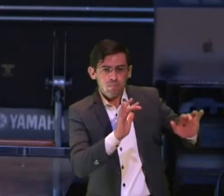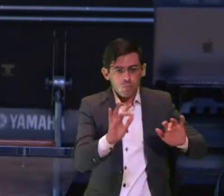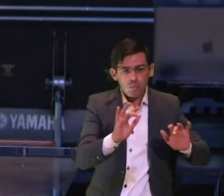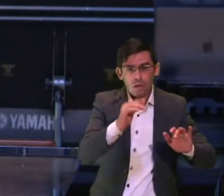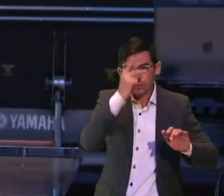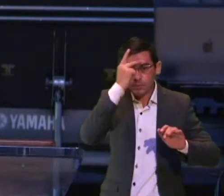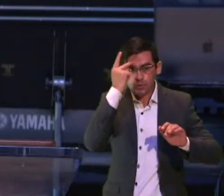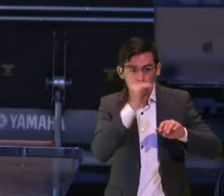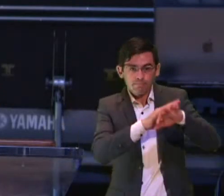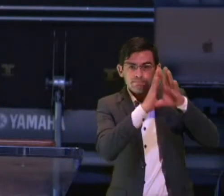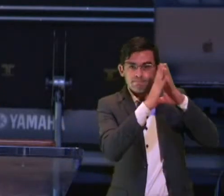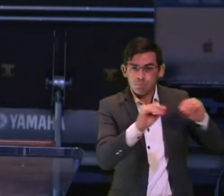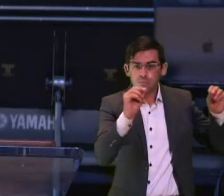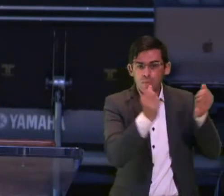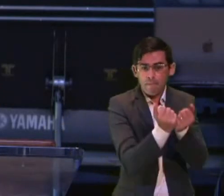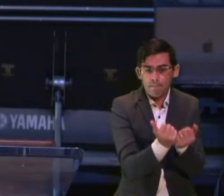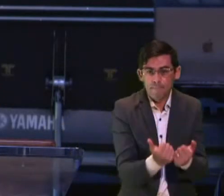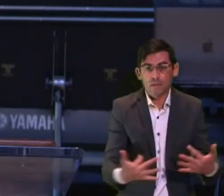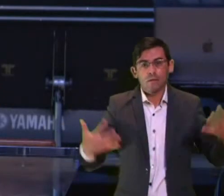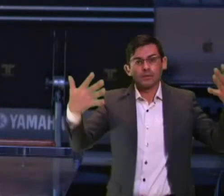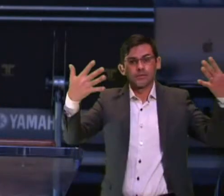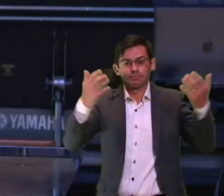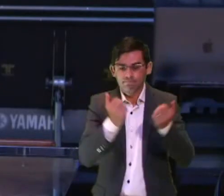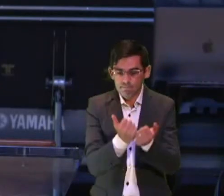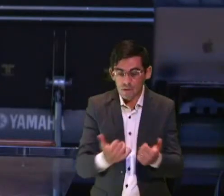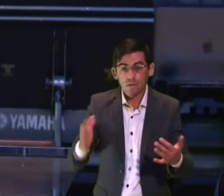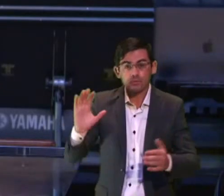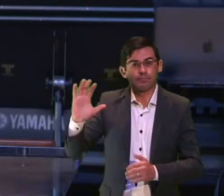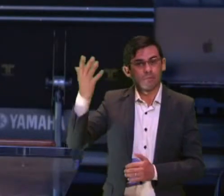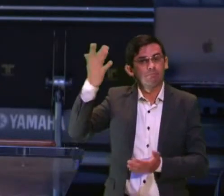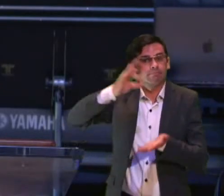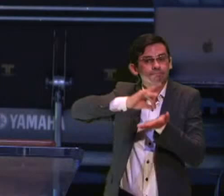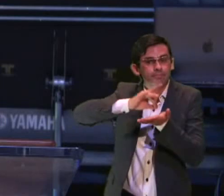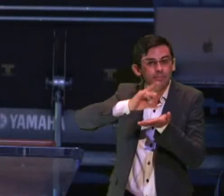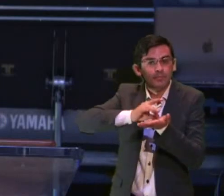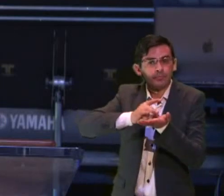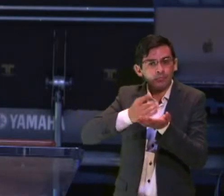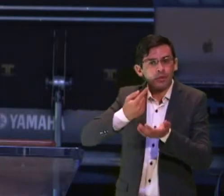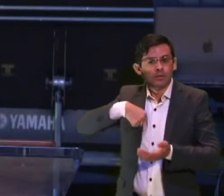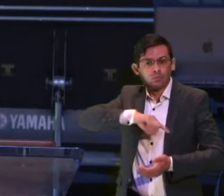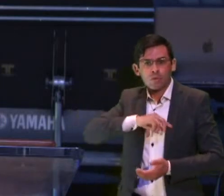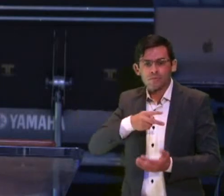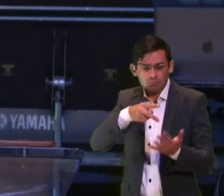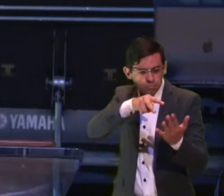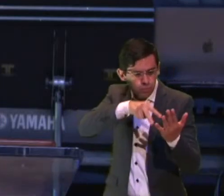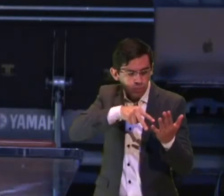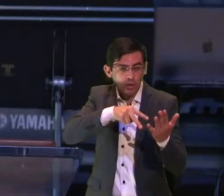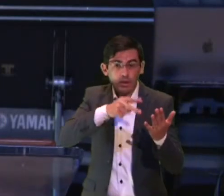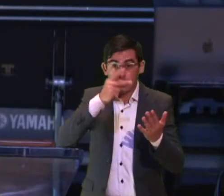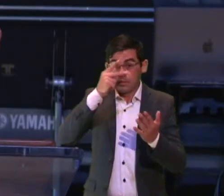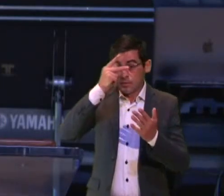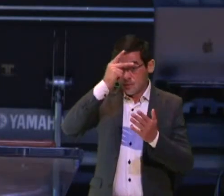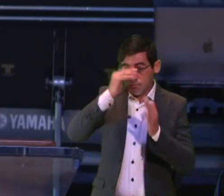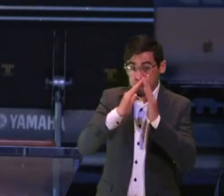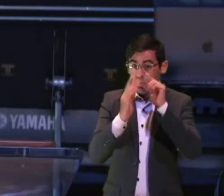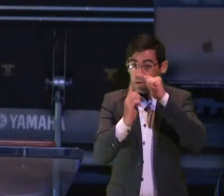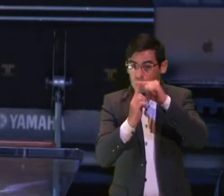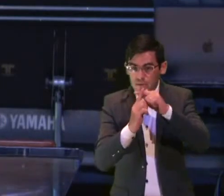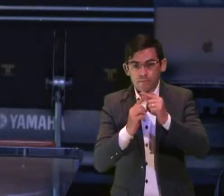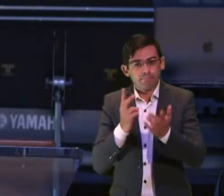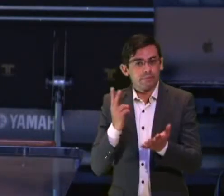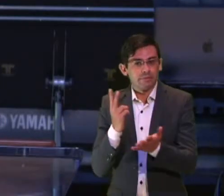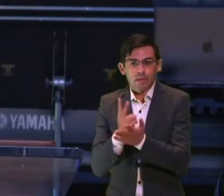alguns, milagres aconteciam. Nós vamos ver uma igreja que se movia no